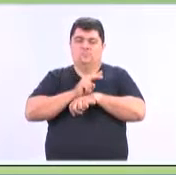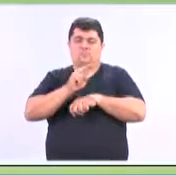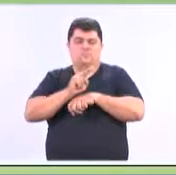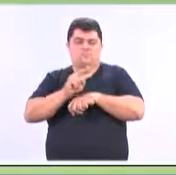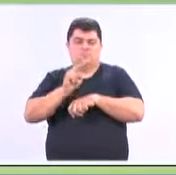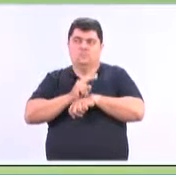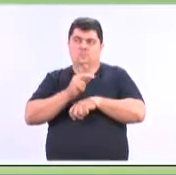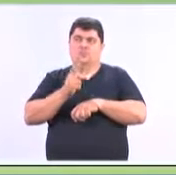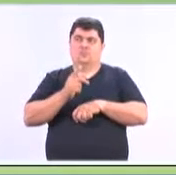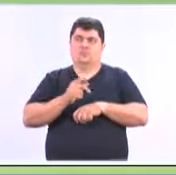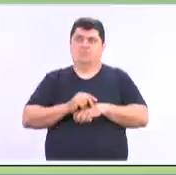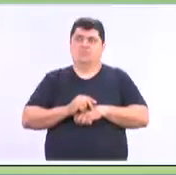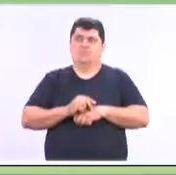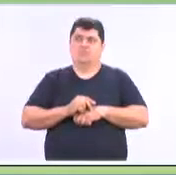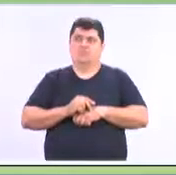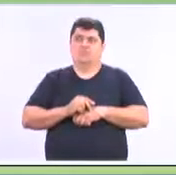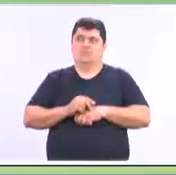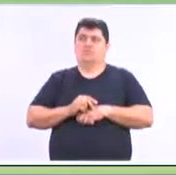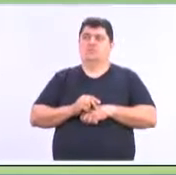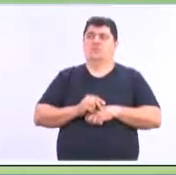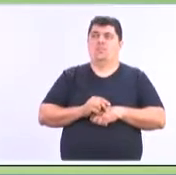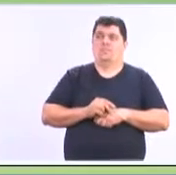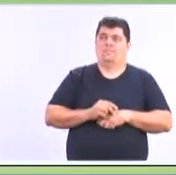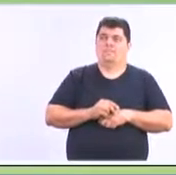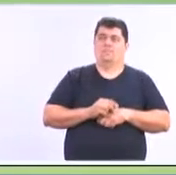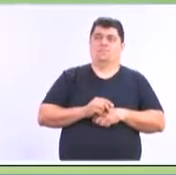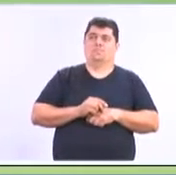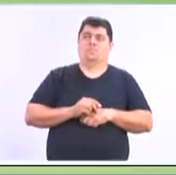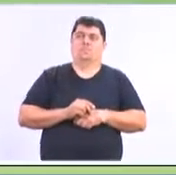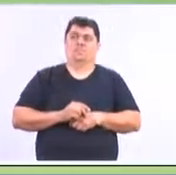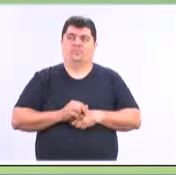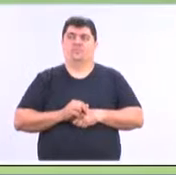controlado. Deixa eu voltar um pouquinho aqui.